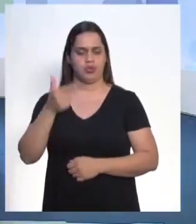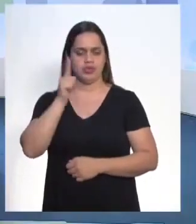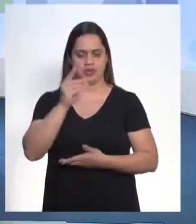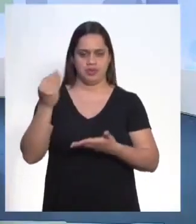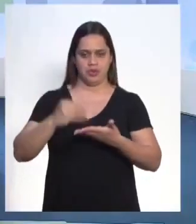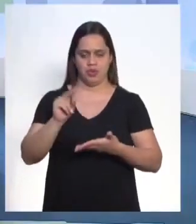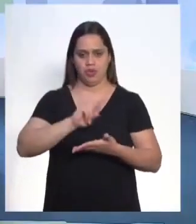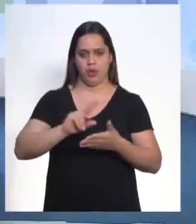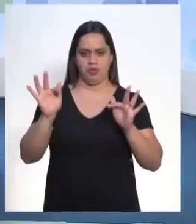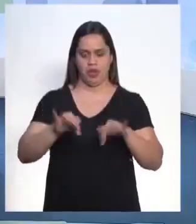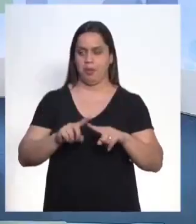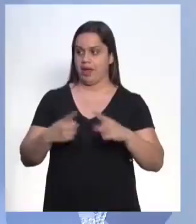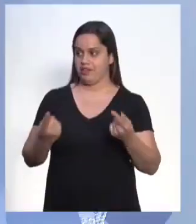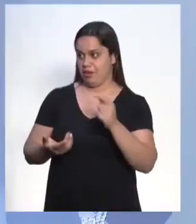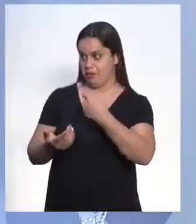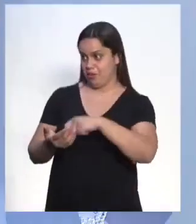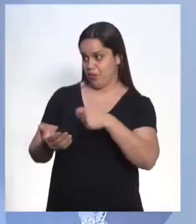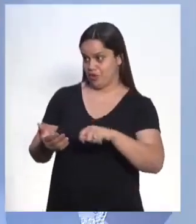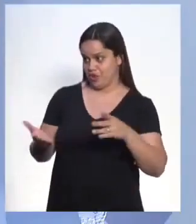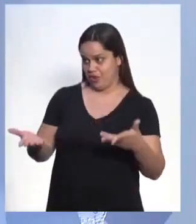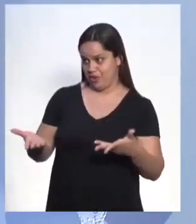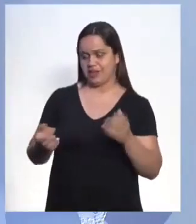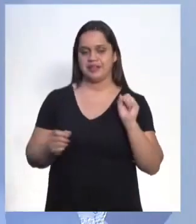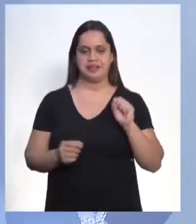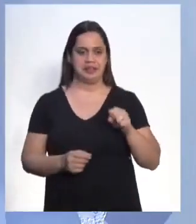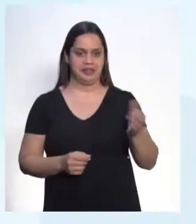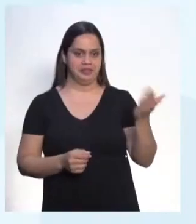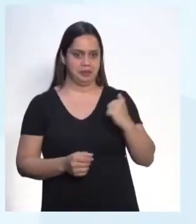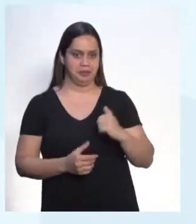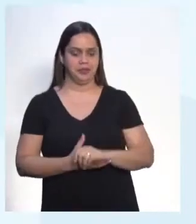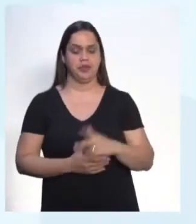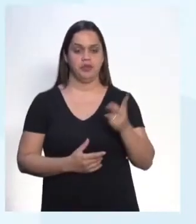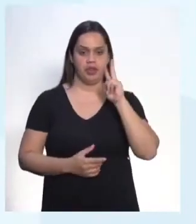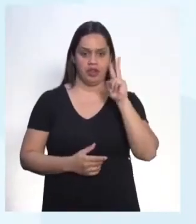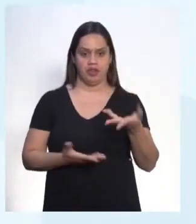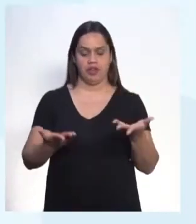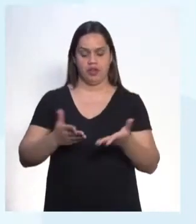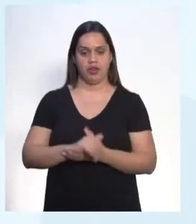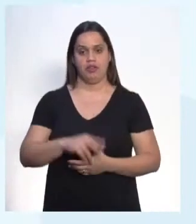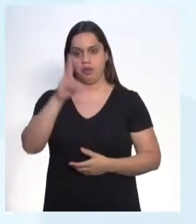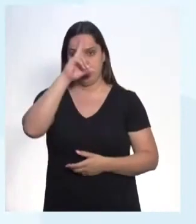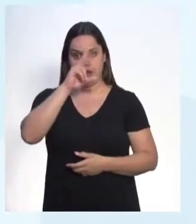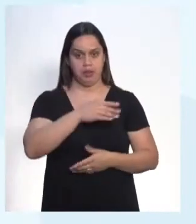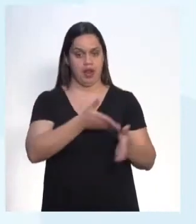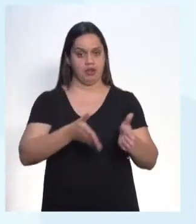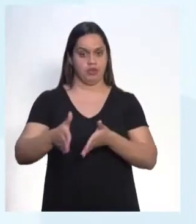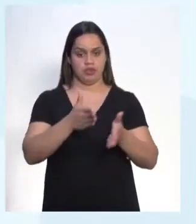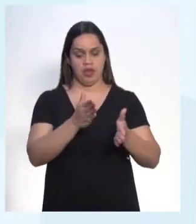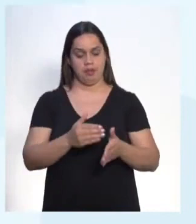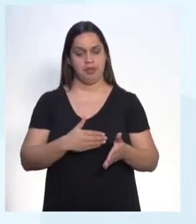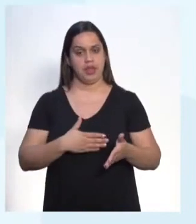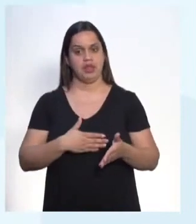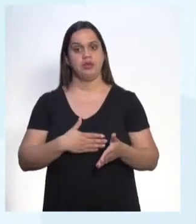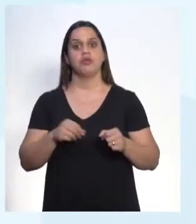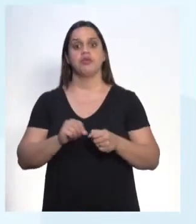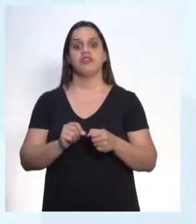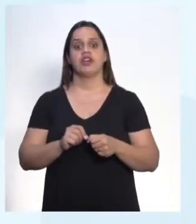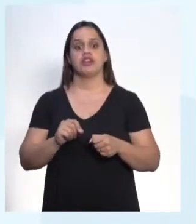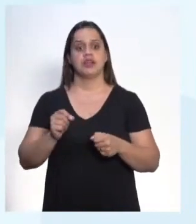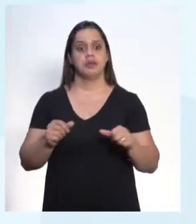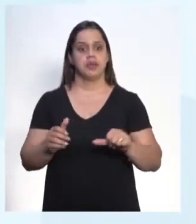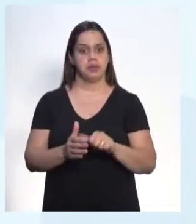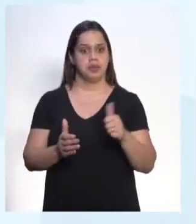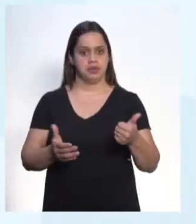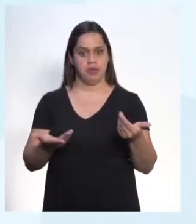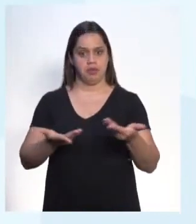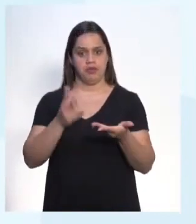professora Inês, vamos corrigir? Vamos. Muito bem. Vamos lembrar dos nossos caminhos de ida, certo?